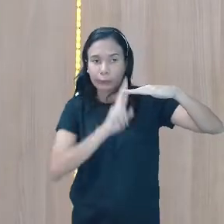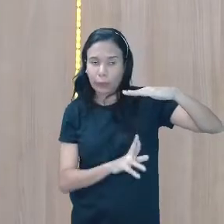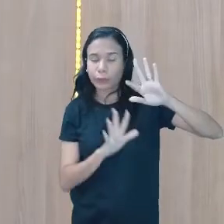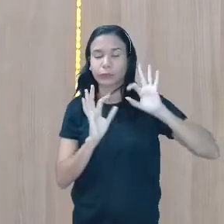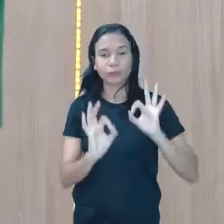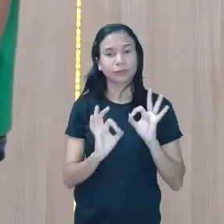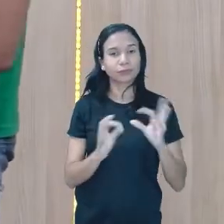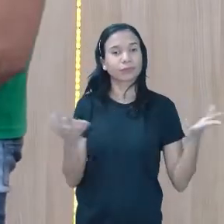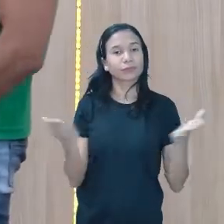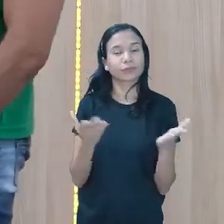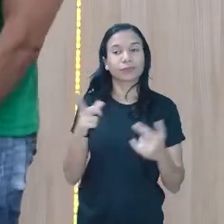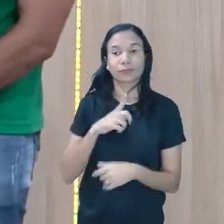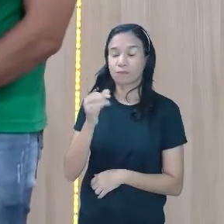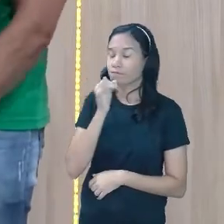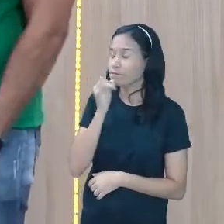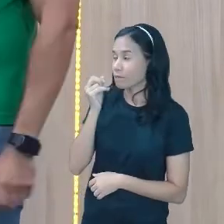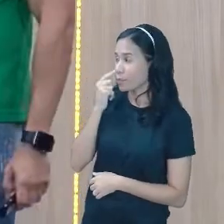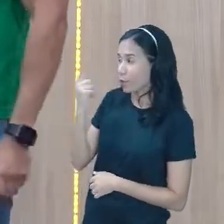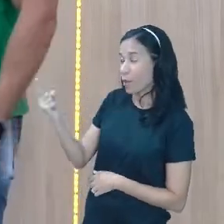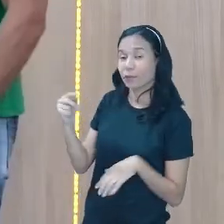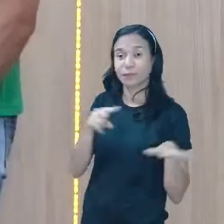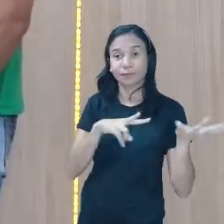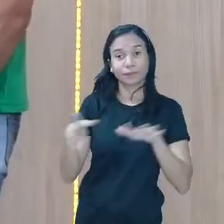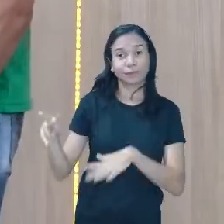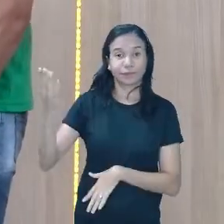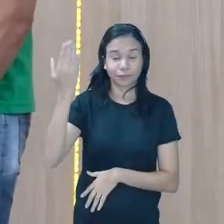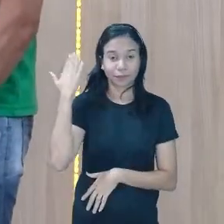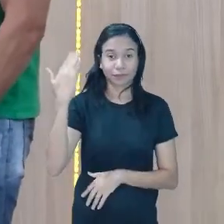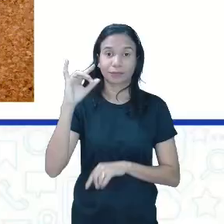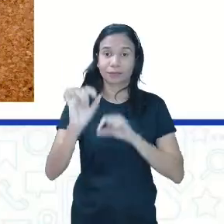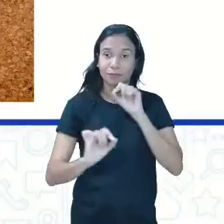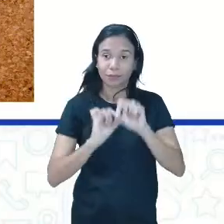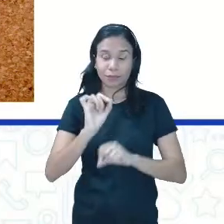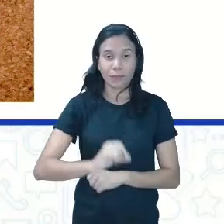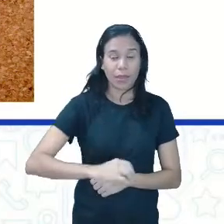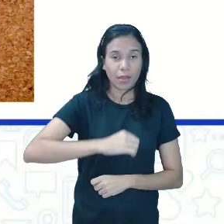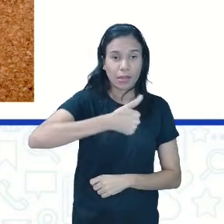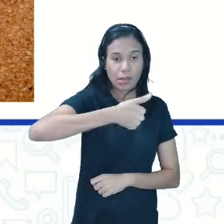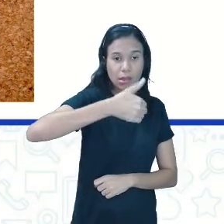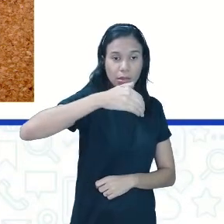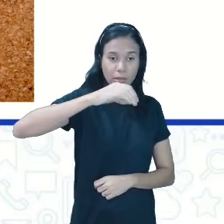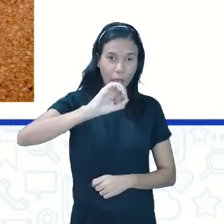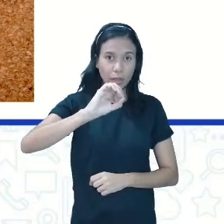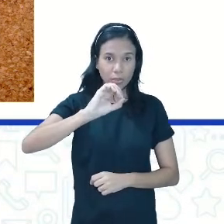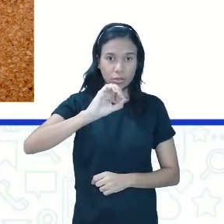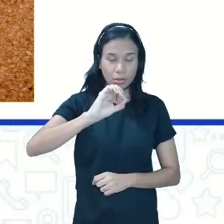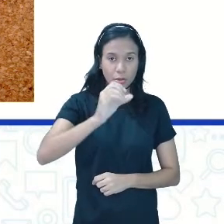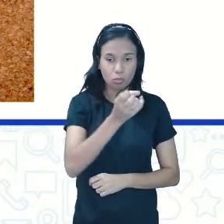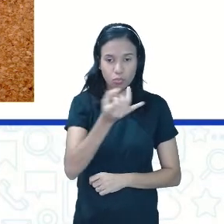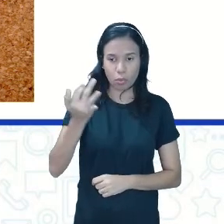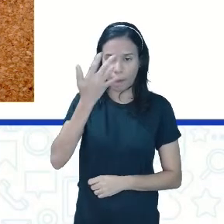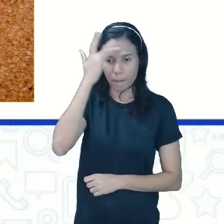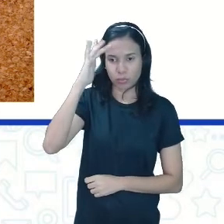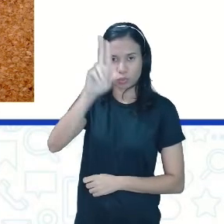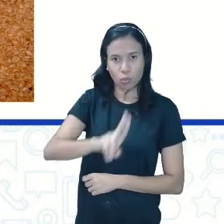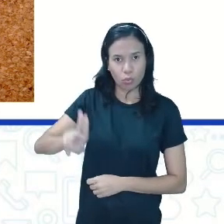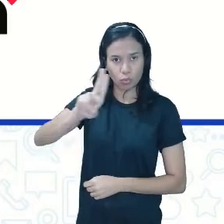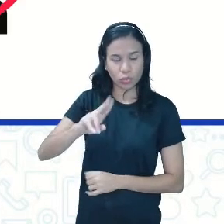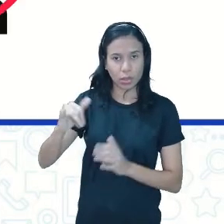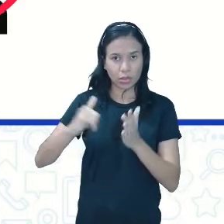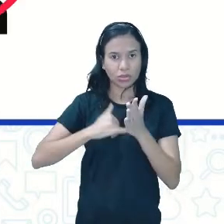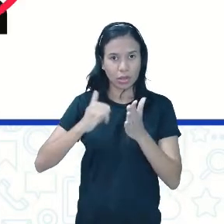E aí, eu trouxe esse exemplo para vocês na semana passada, falando que 6 de cada 10 usuários do